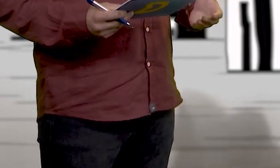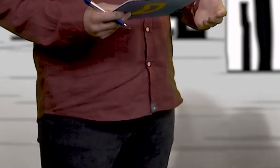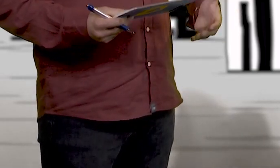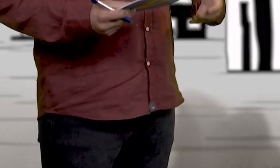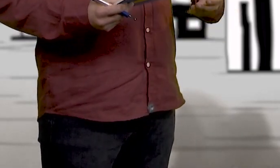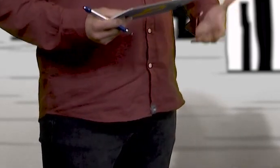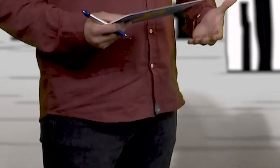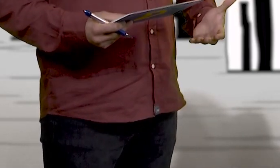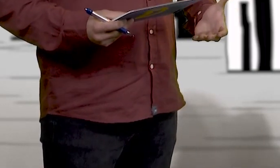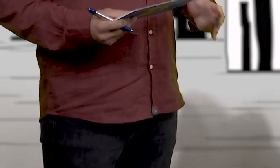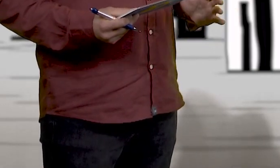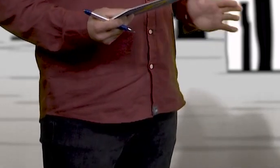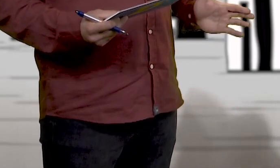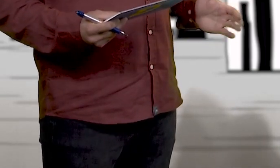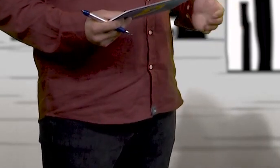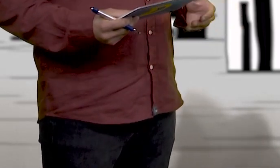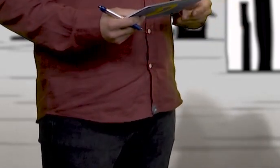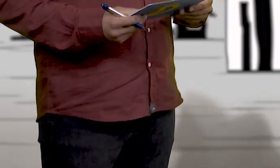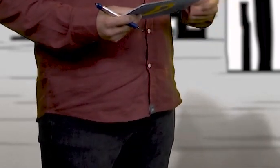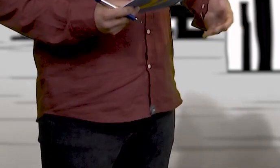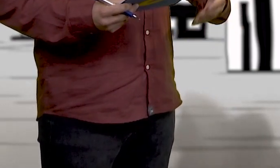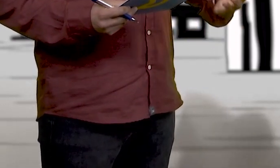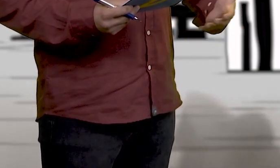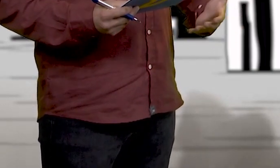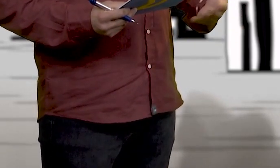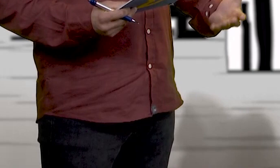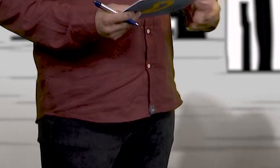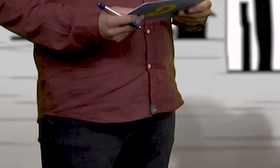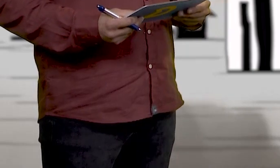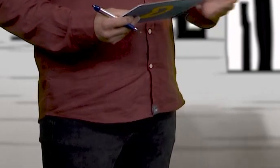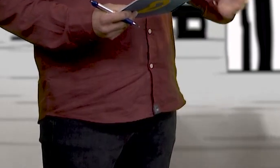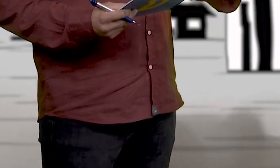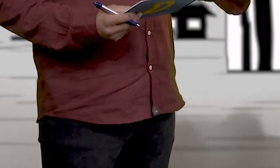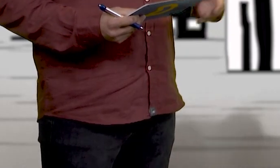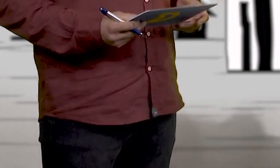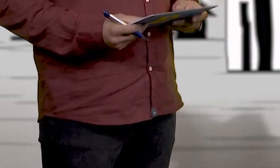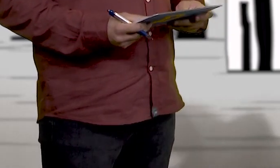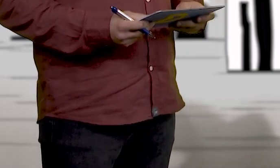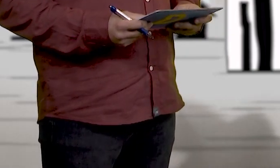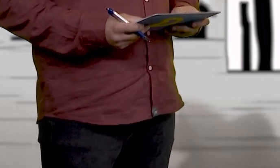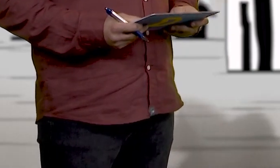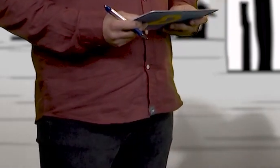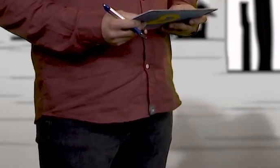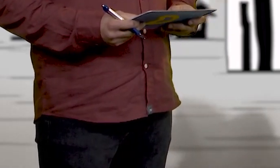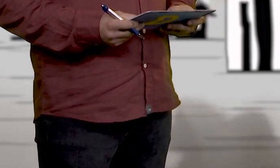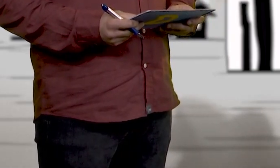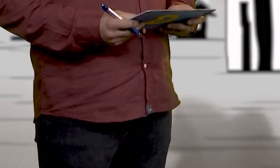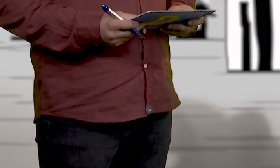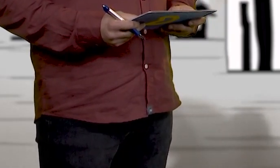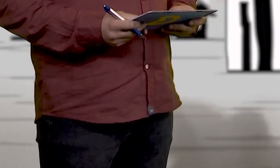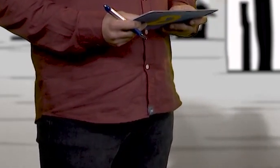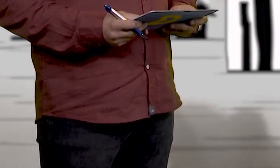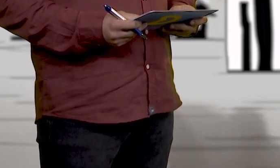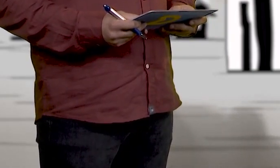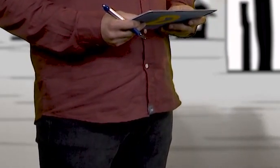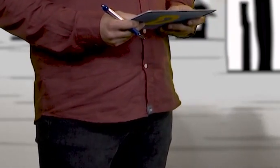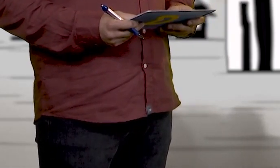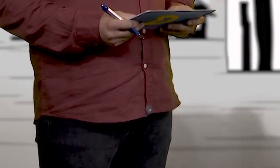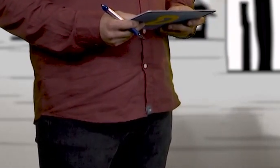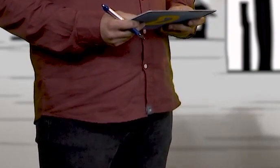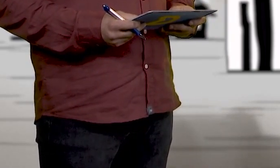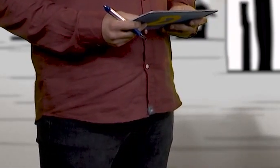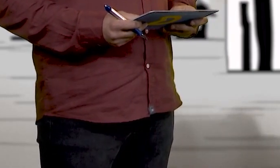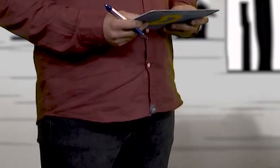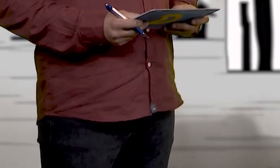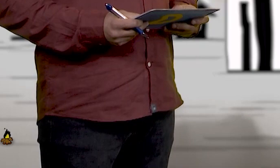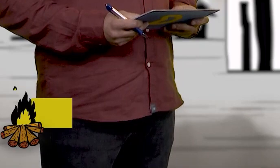personagem. Não é você vestir aquela roupa e pronto, sou noivo, né? Como é que funciona esse processo de construção e interação entre vocês? Eu acho que